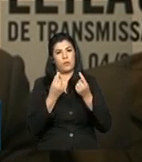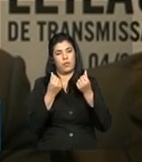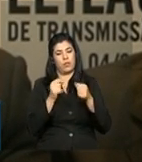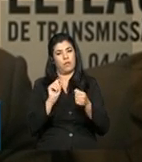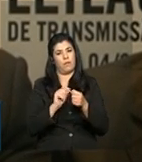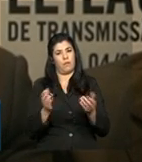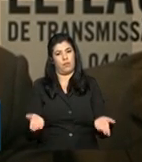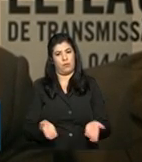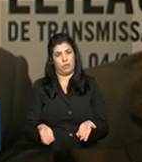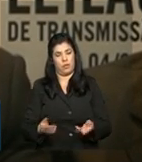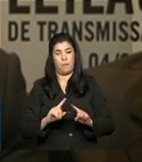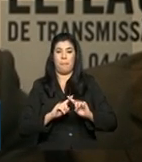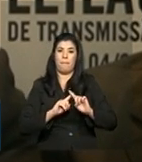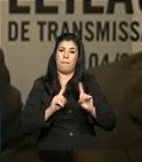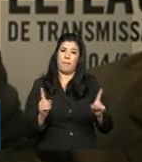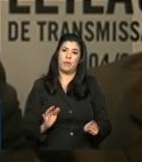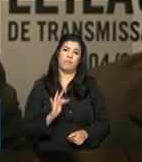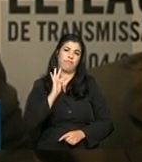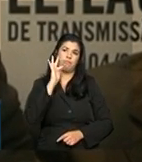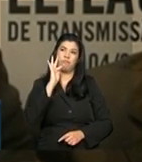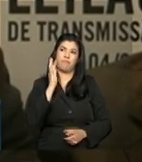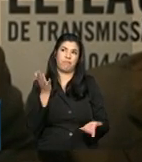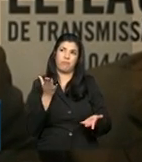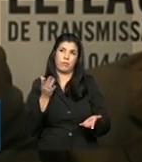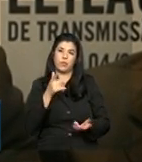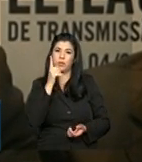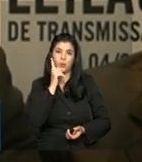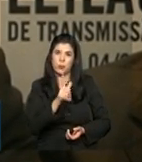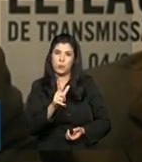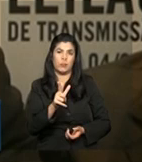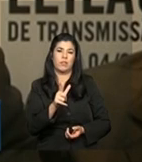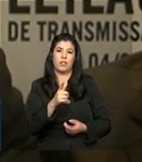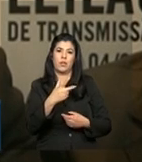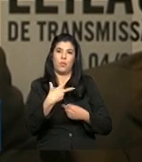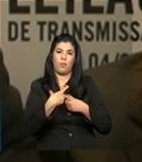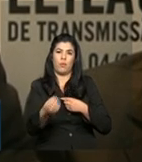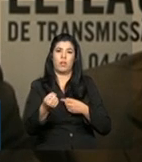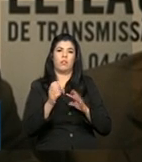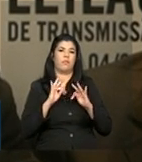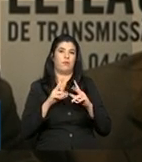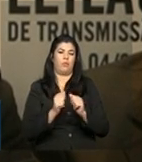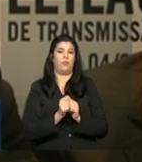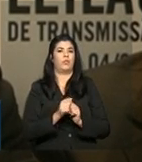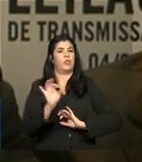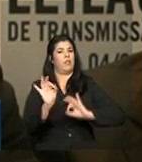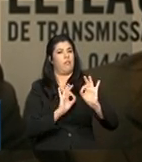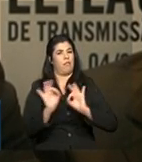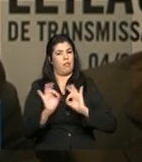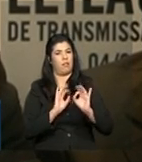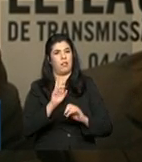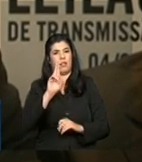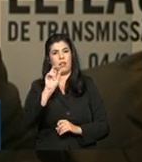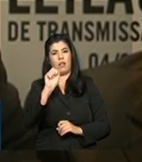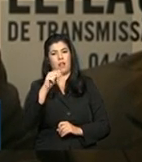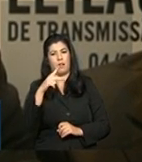hoje. Mas o leilão deu vazio. Nós trabalhamos bastante na RAP, no que diz